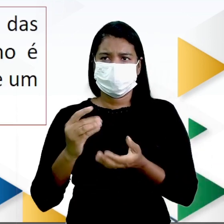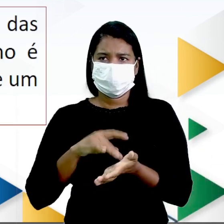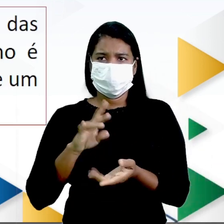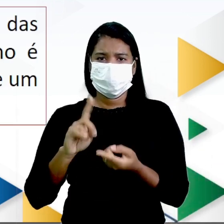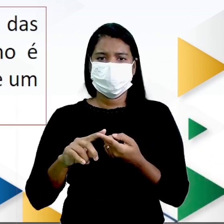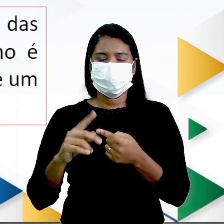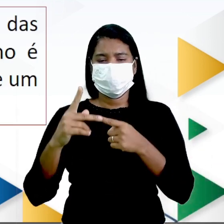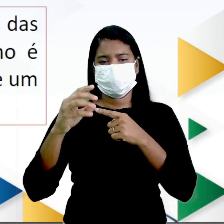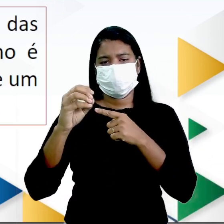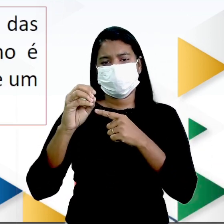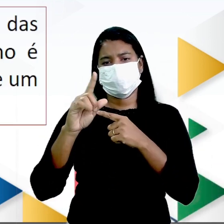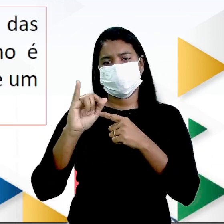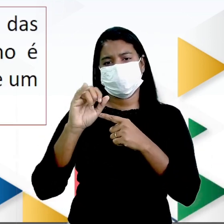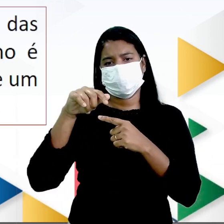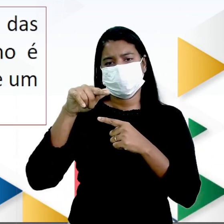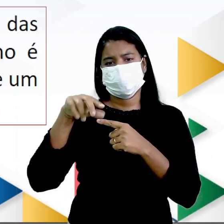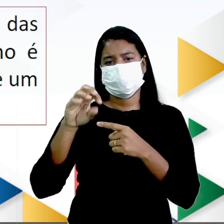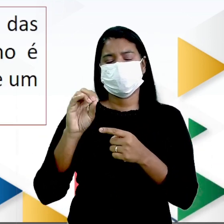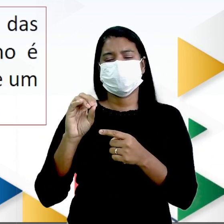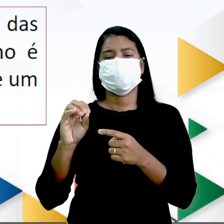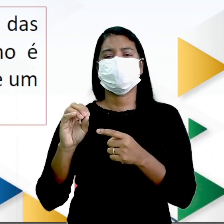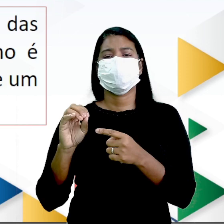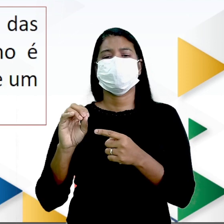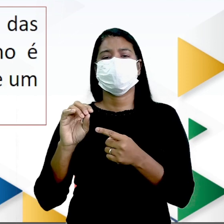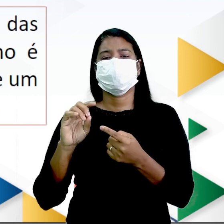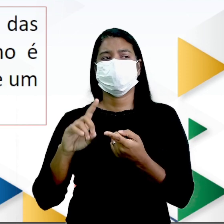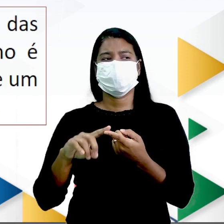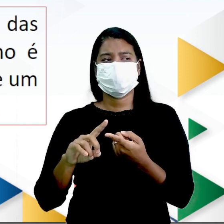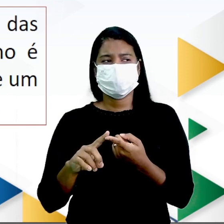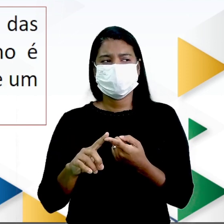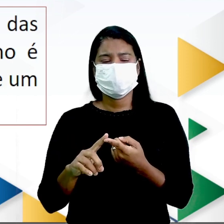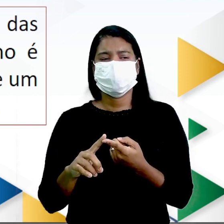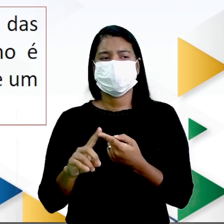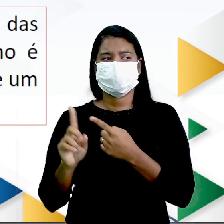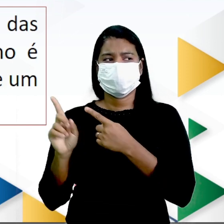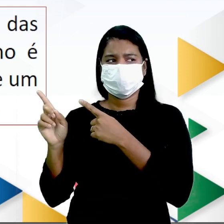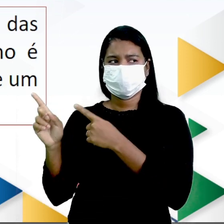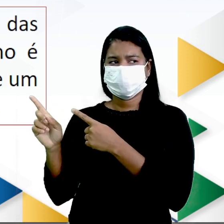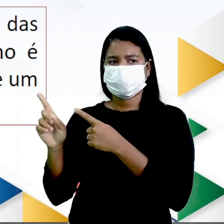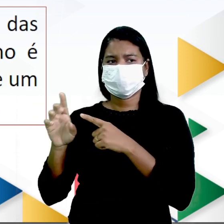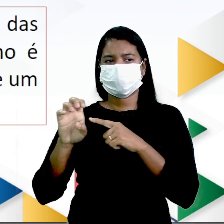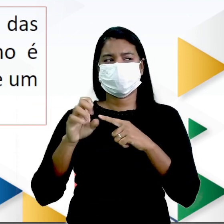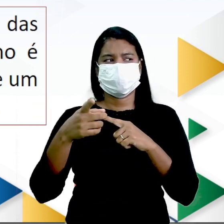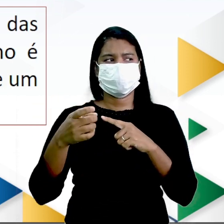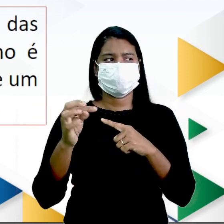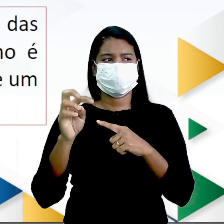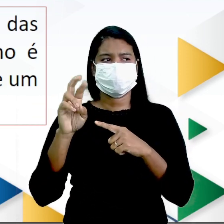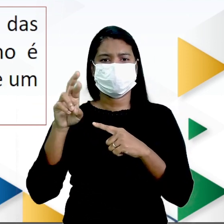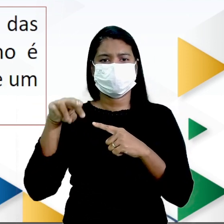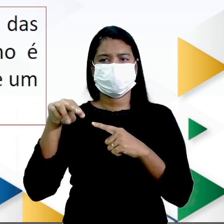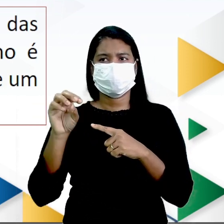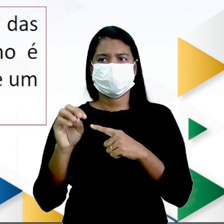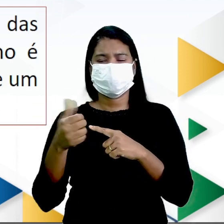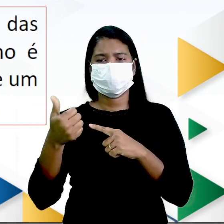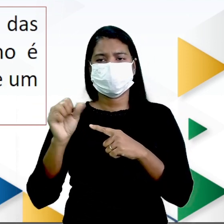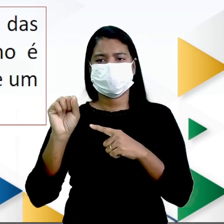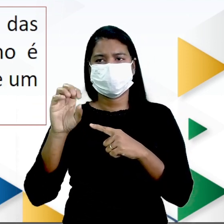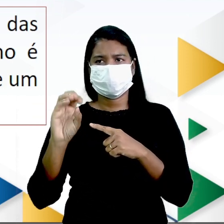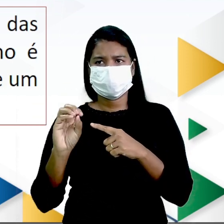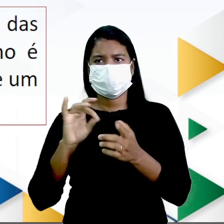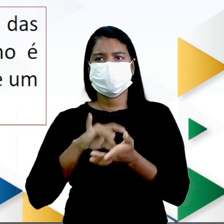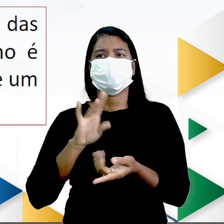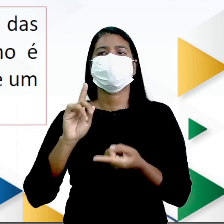um polígono, a soma das medidas dos ângulos internos e seu ângulo externo é 180, podemos concluir que os